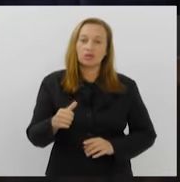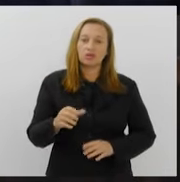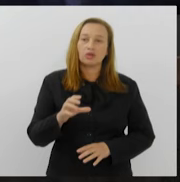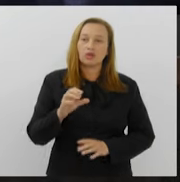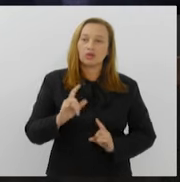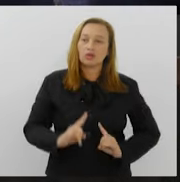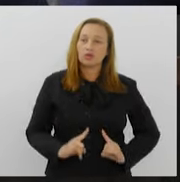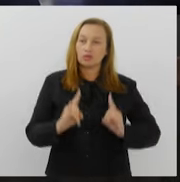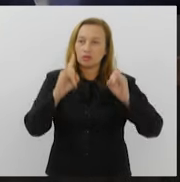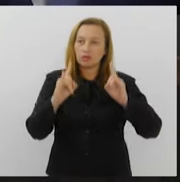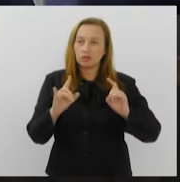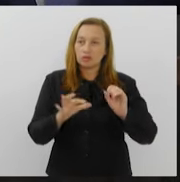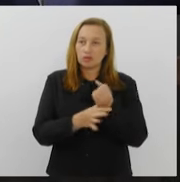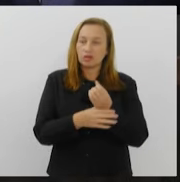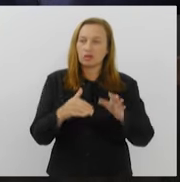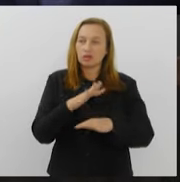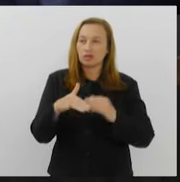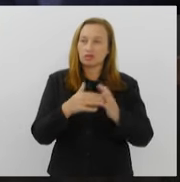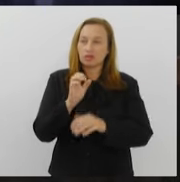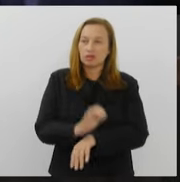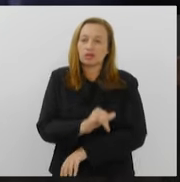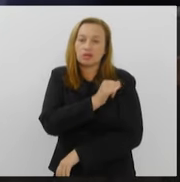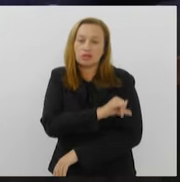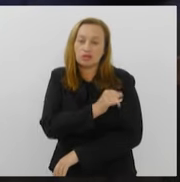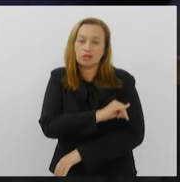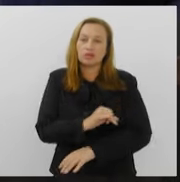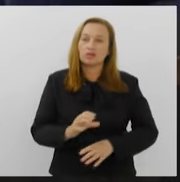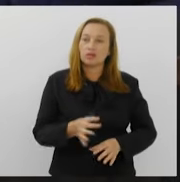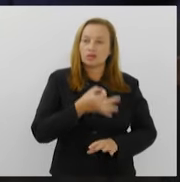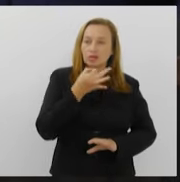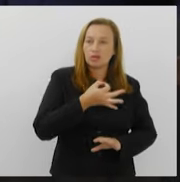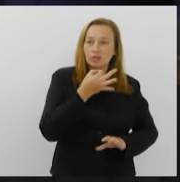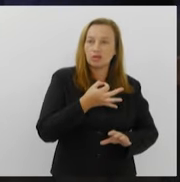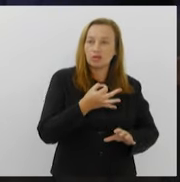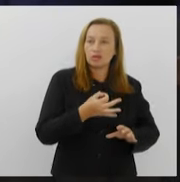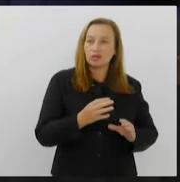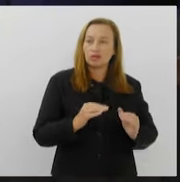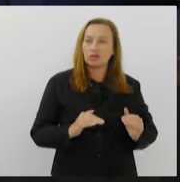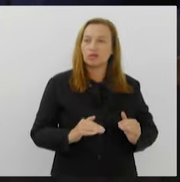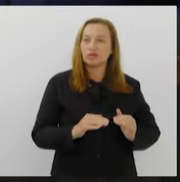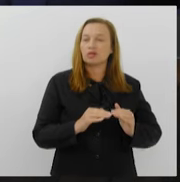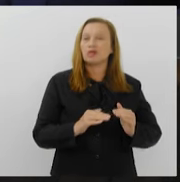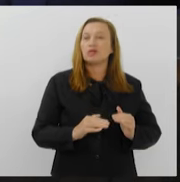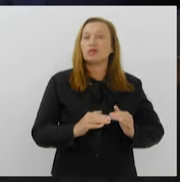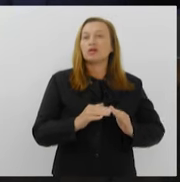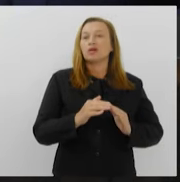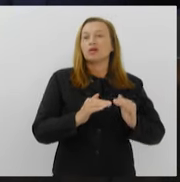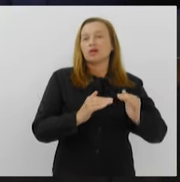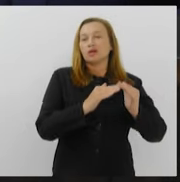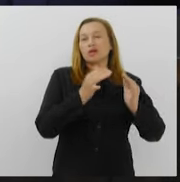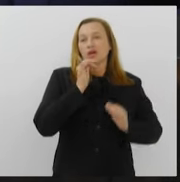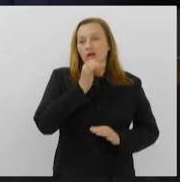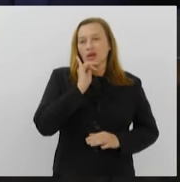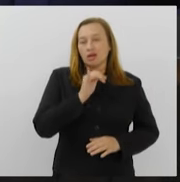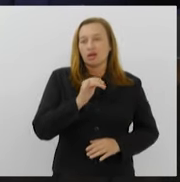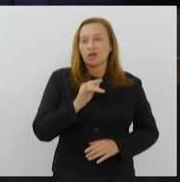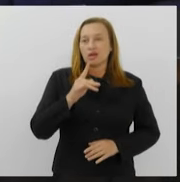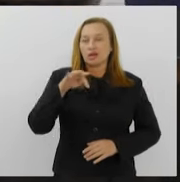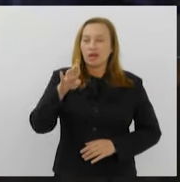Janeiro. O parecer da Comissão de Constituição e Justiça pela legalidade. Relator, deputado Guilherme